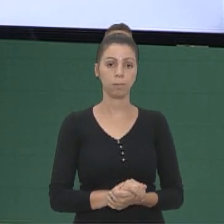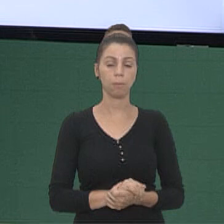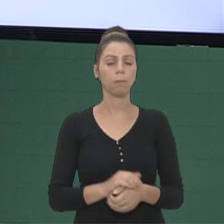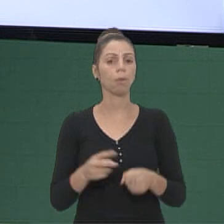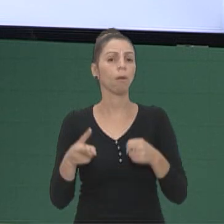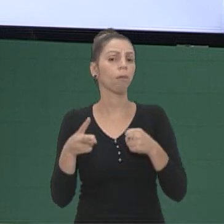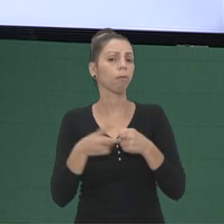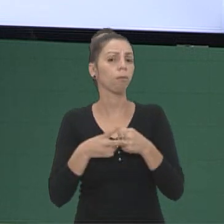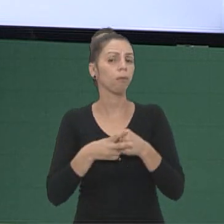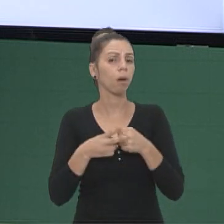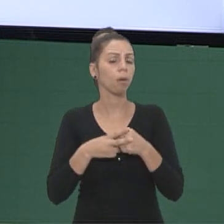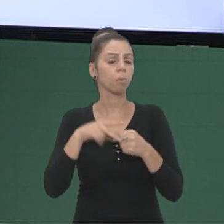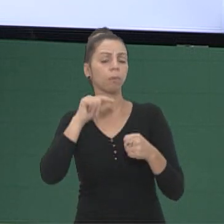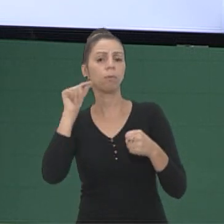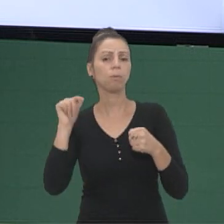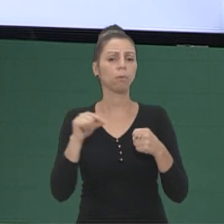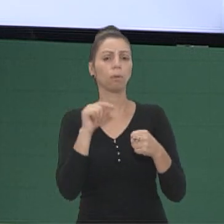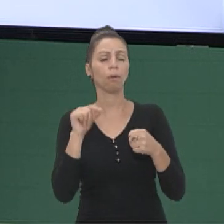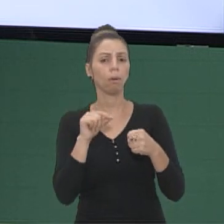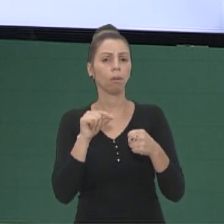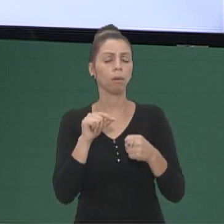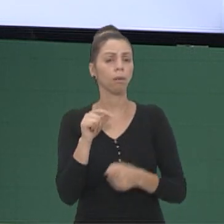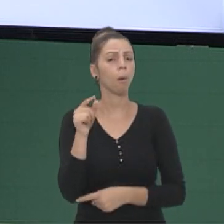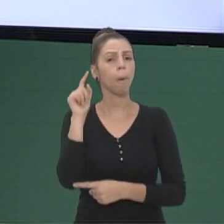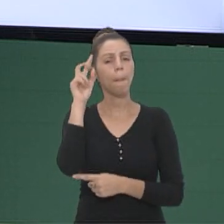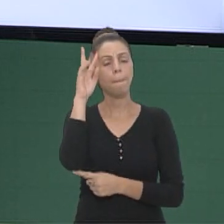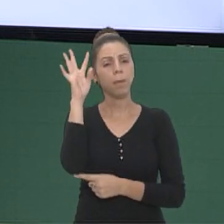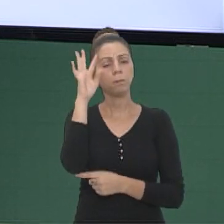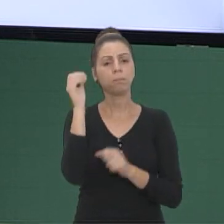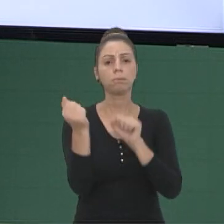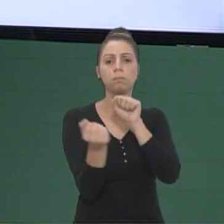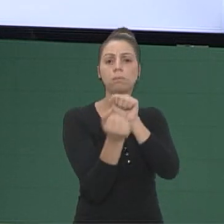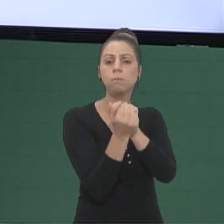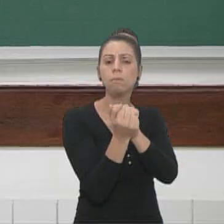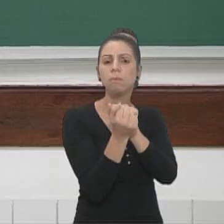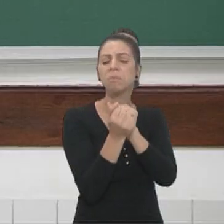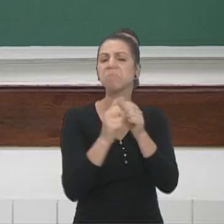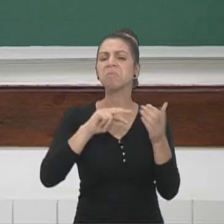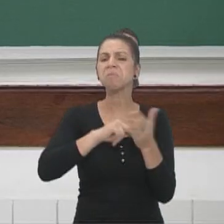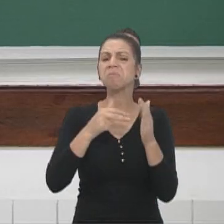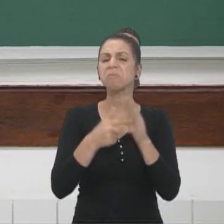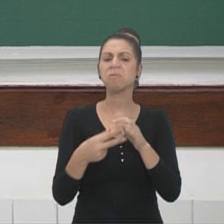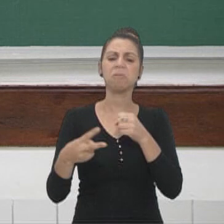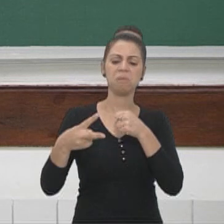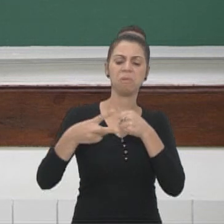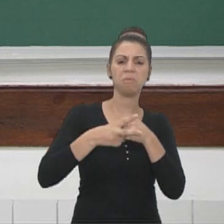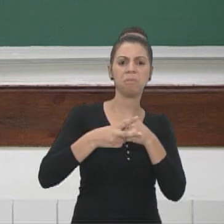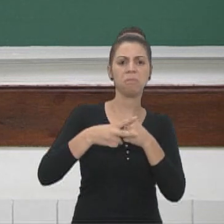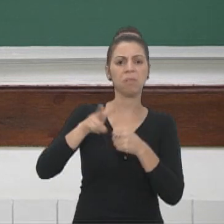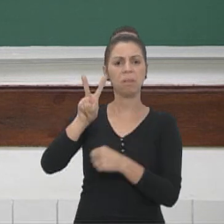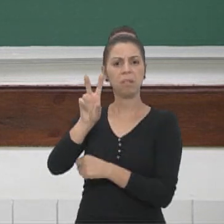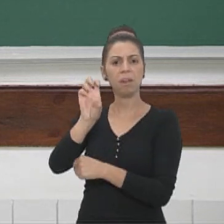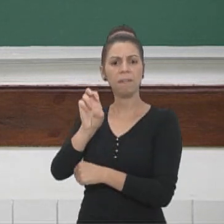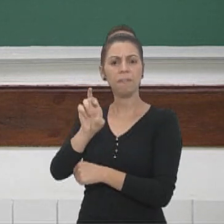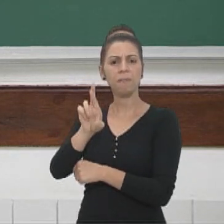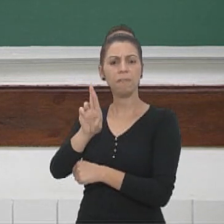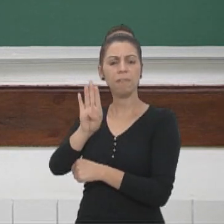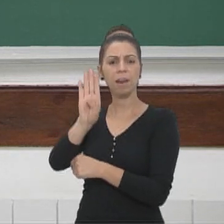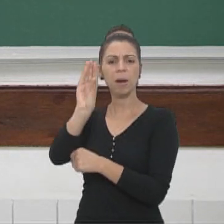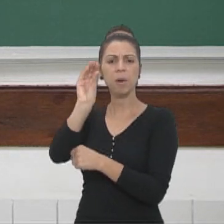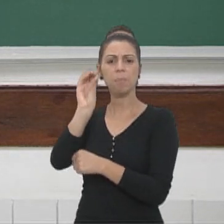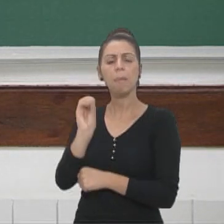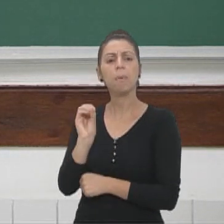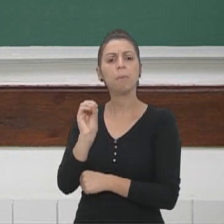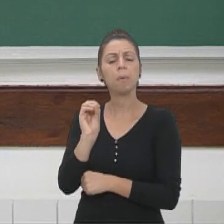que es? Te acuerdas? Vamos pensar um pouquinho juntos. O que é um verbo? Então, reflita um pouquinho, o que é essa